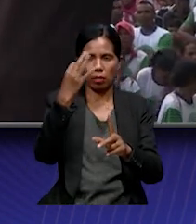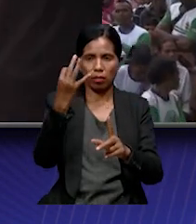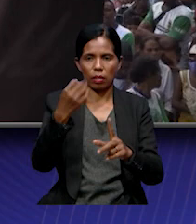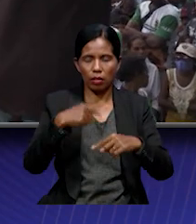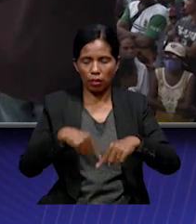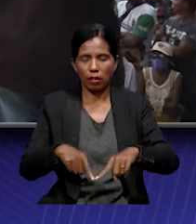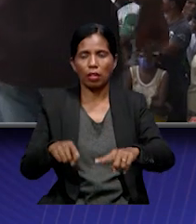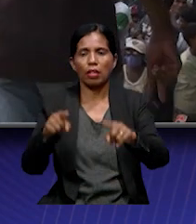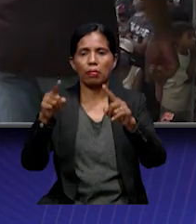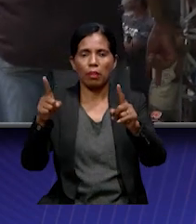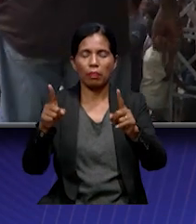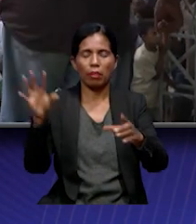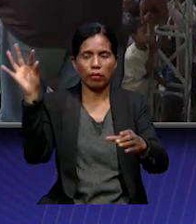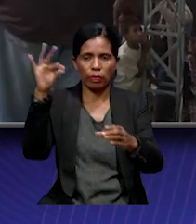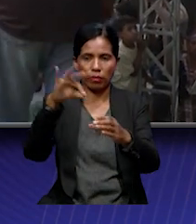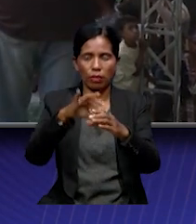segundo referendo.